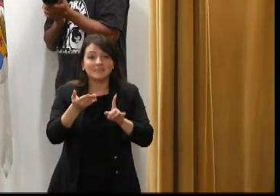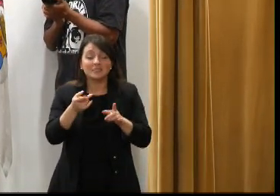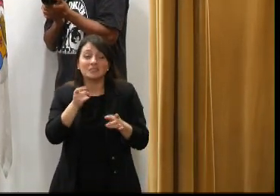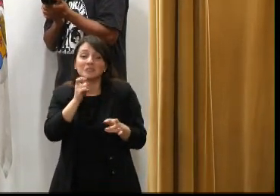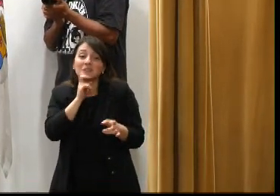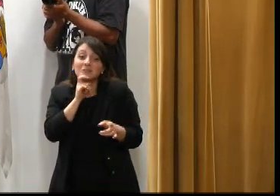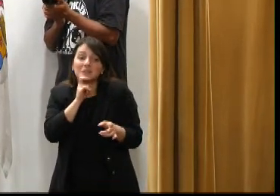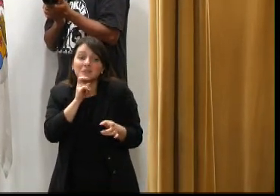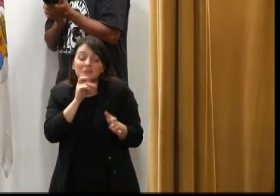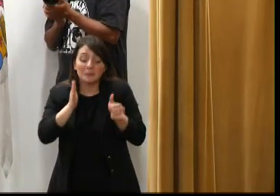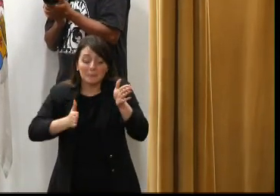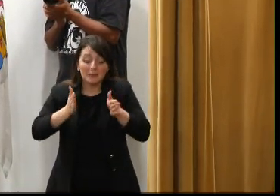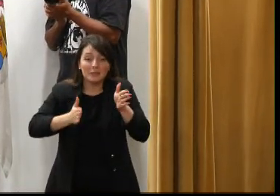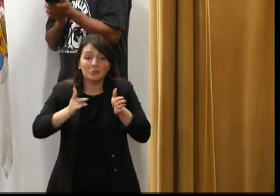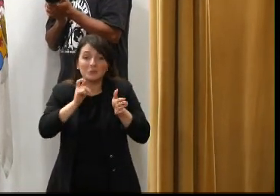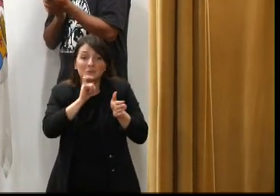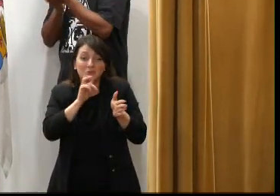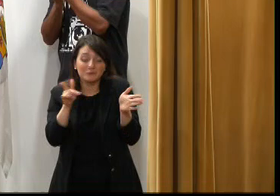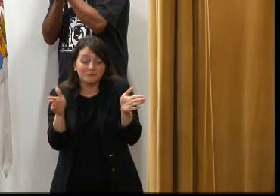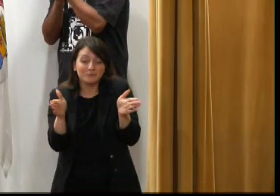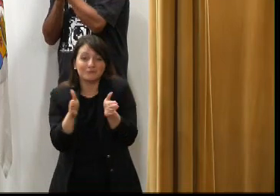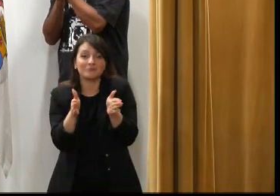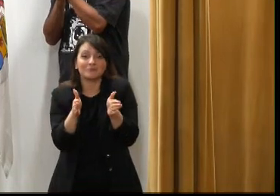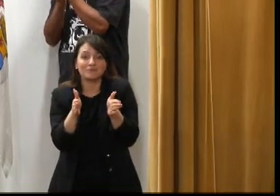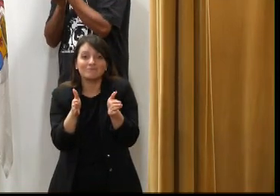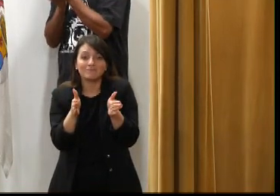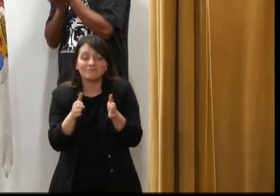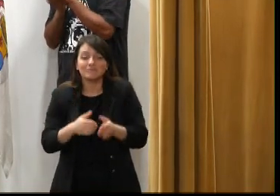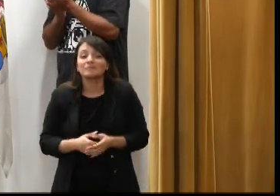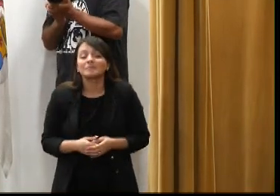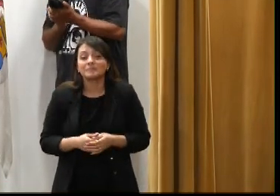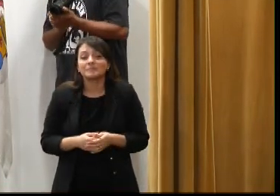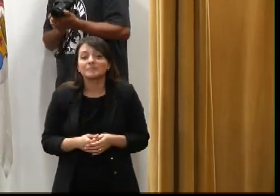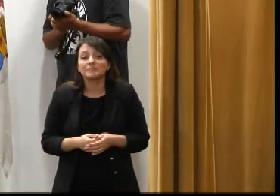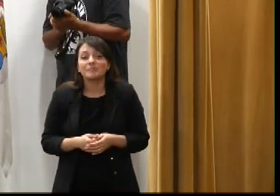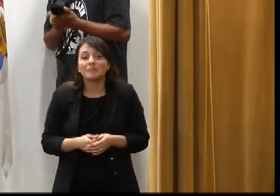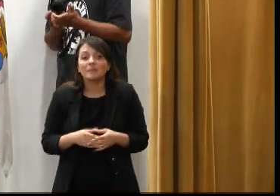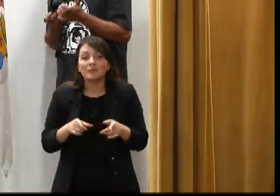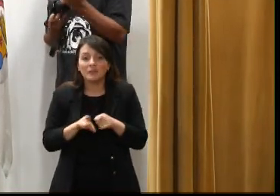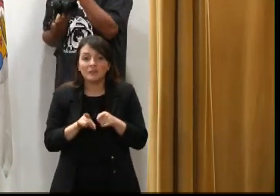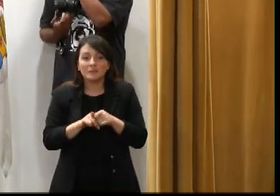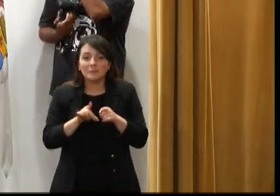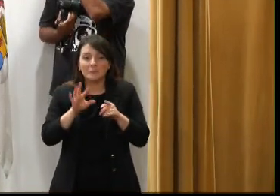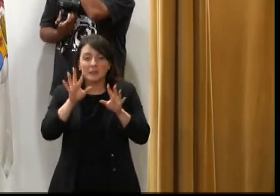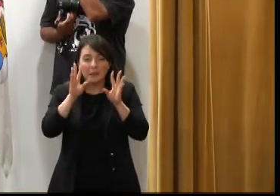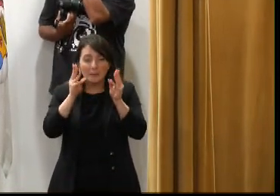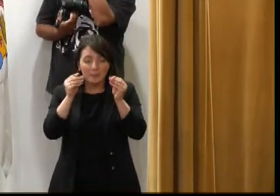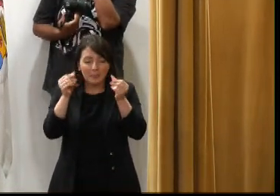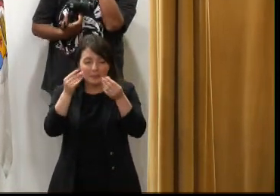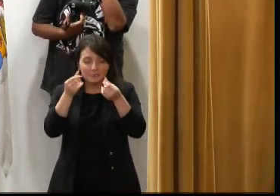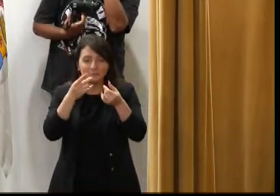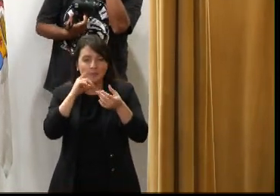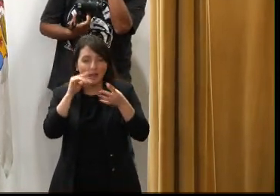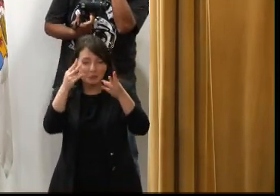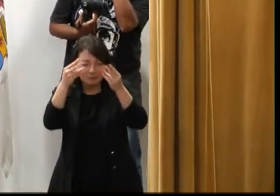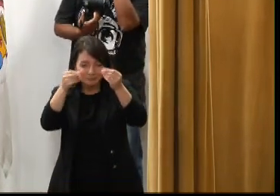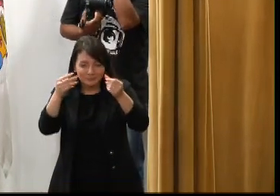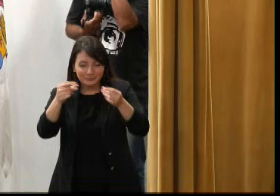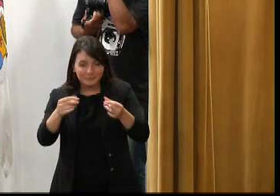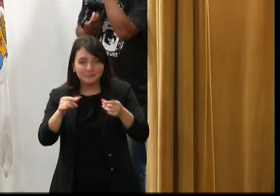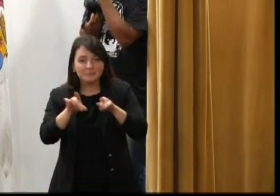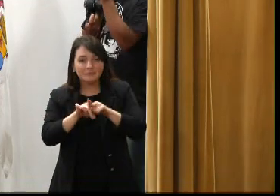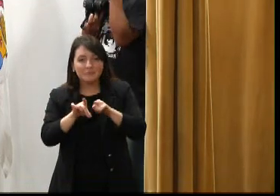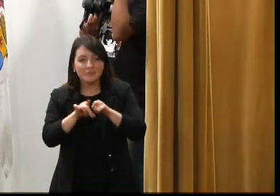frios em menor escala. Tá? Umidade e seca. Precipitação média,